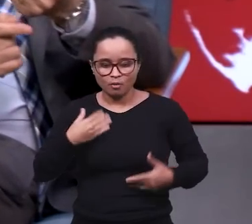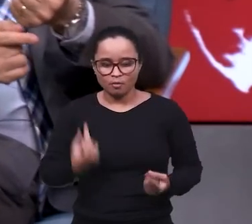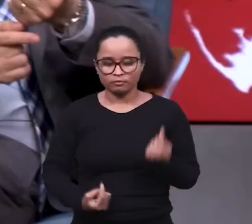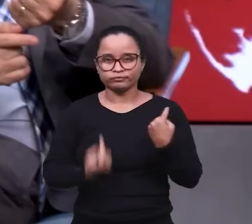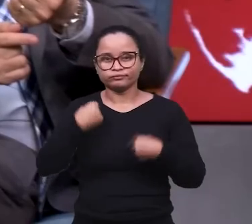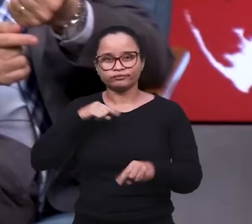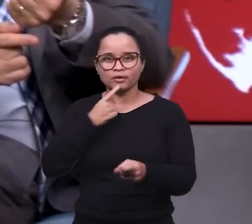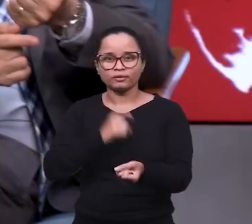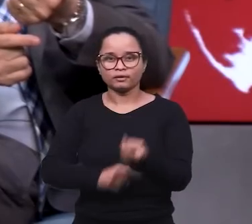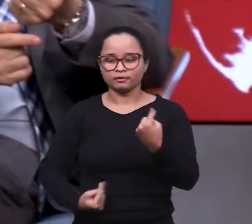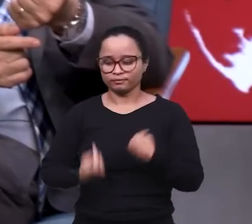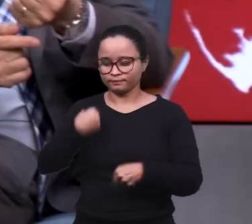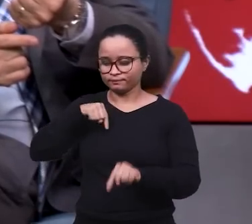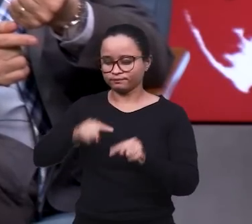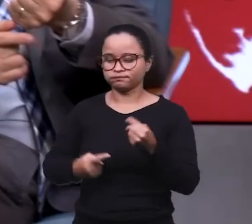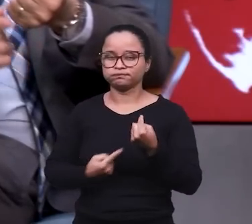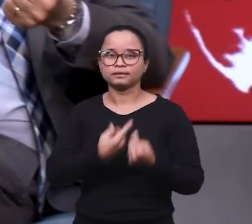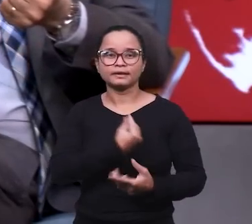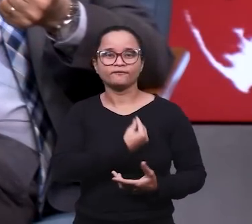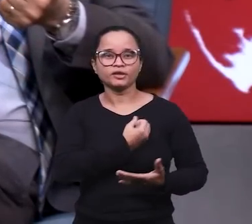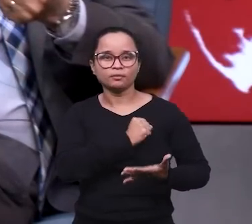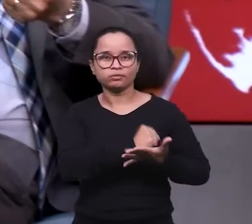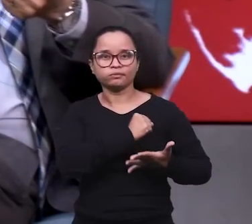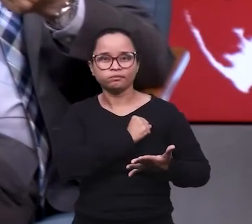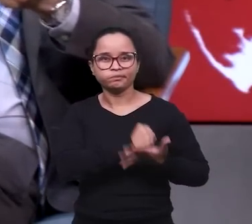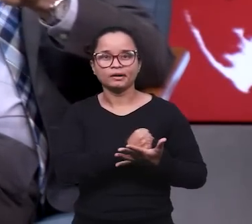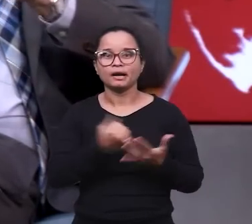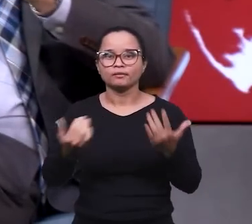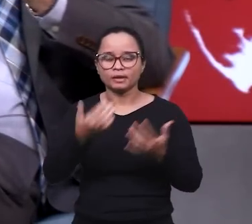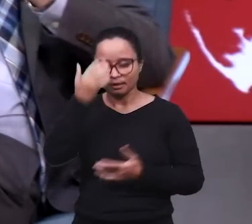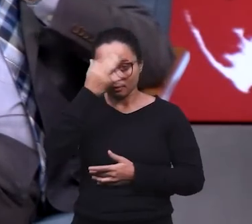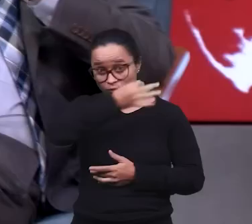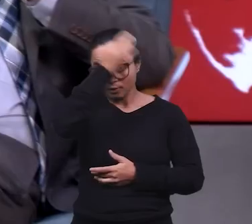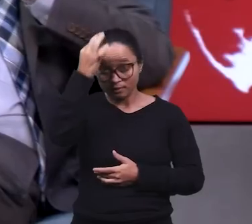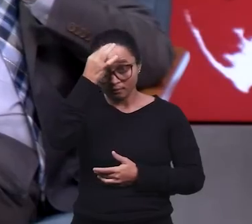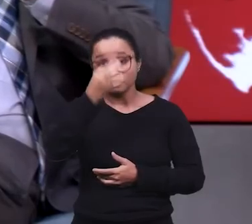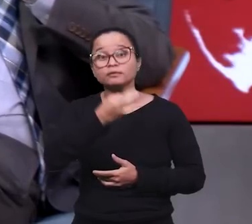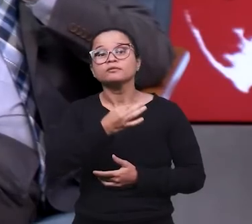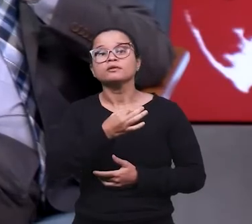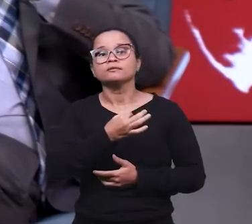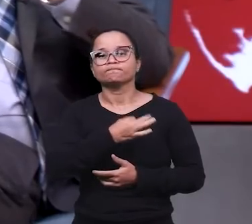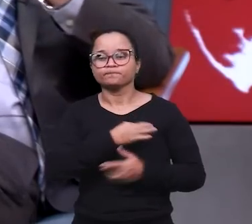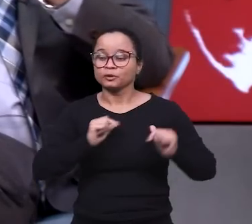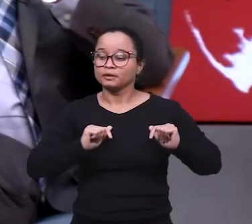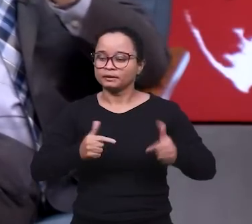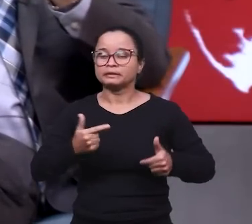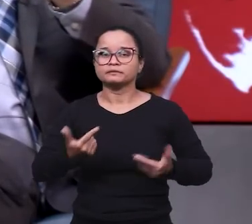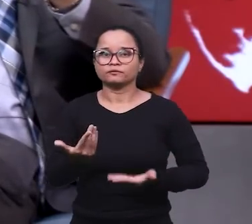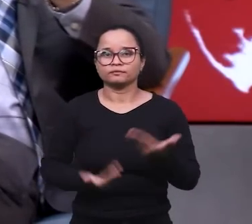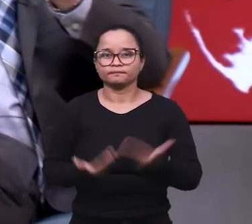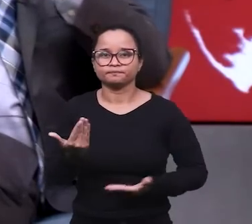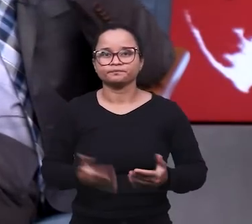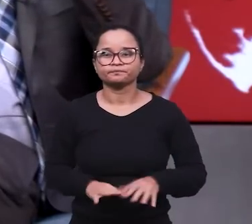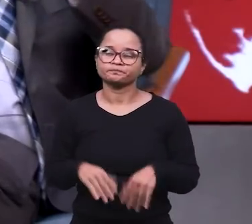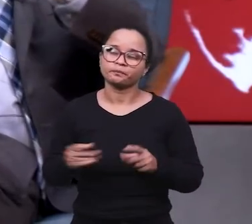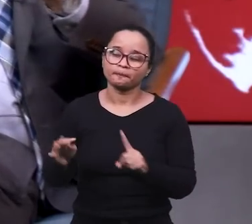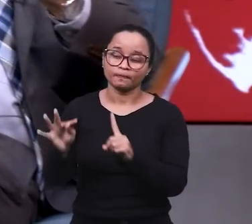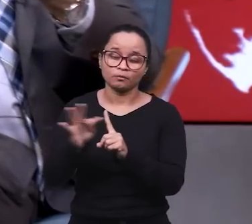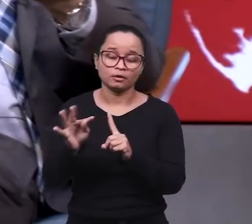é o Espírito Santo, que dá vida a esse corpo. Então, olha só, Timóteo, não